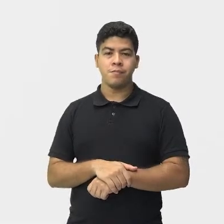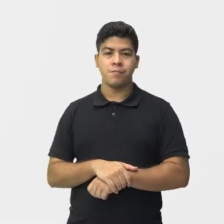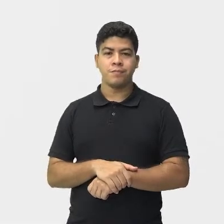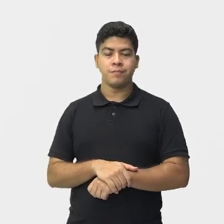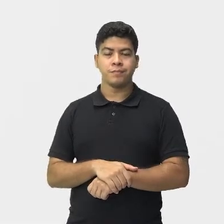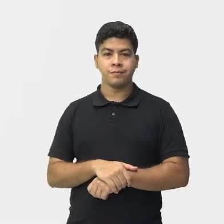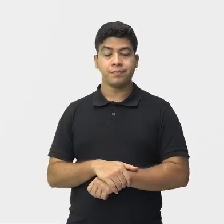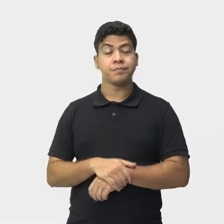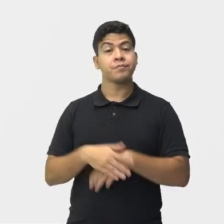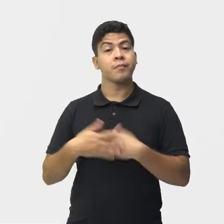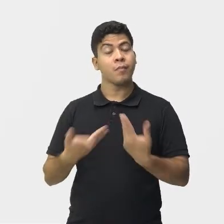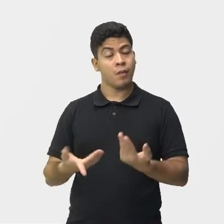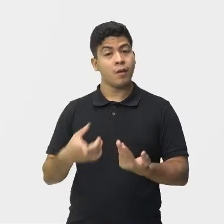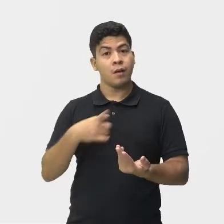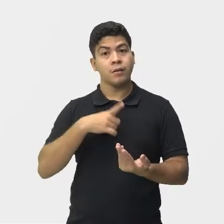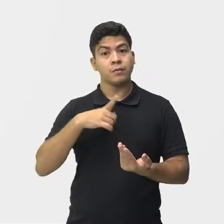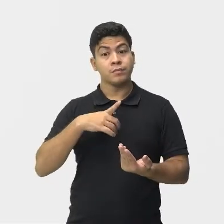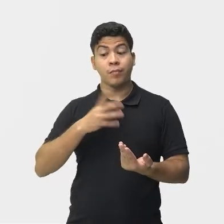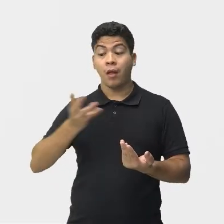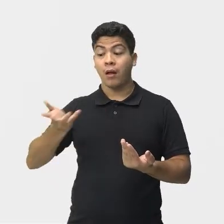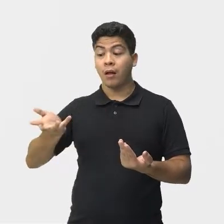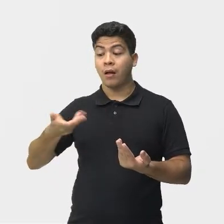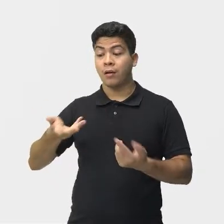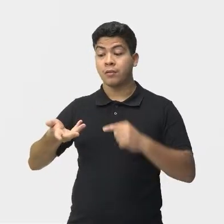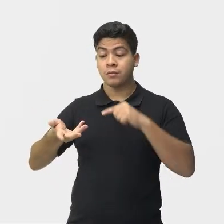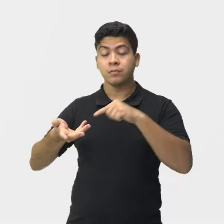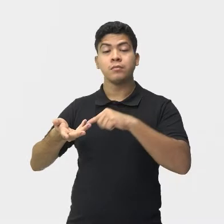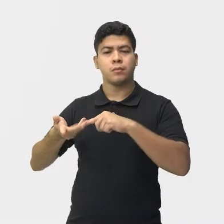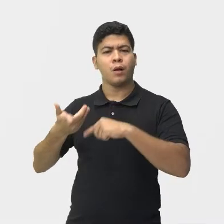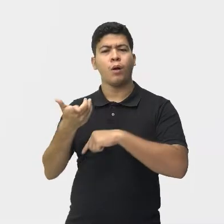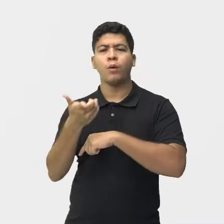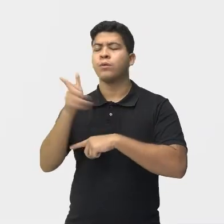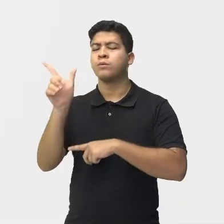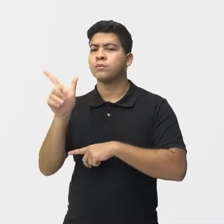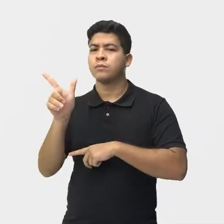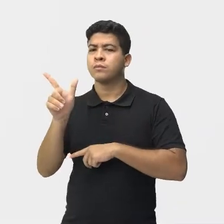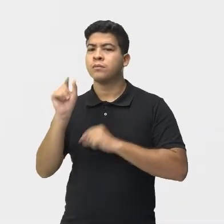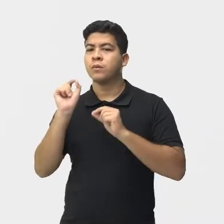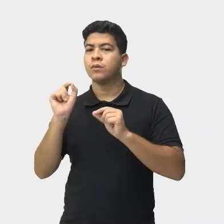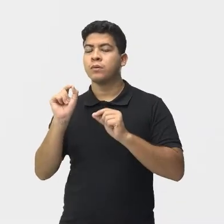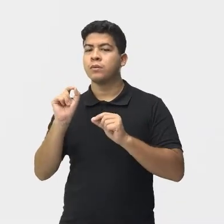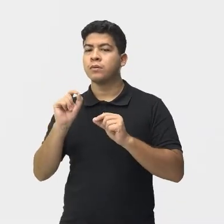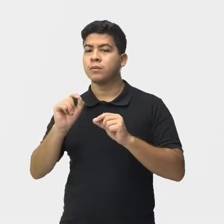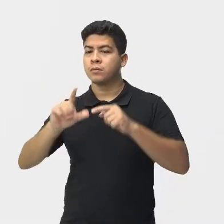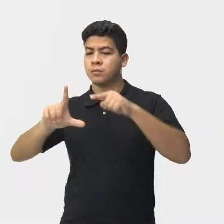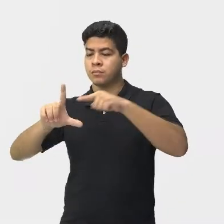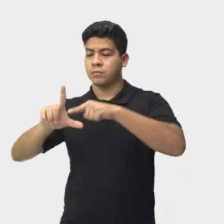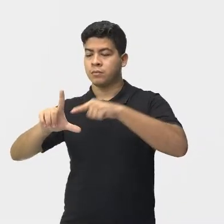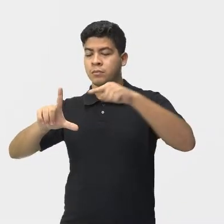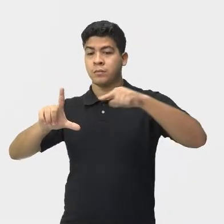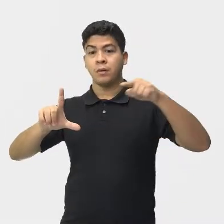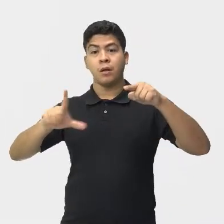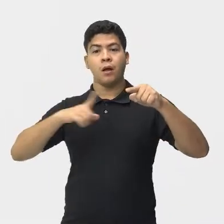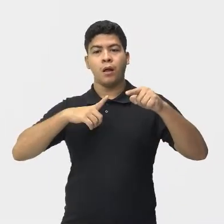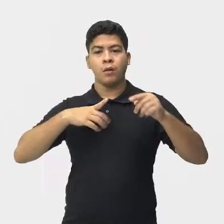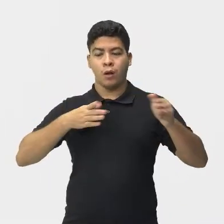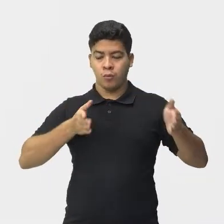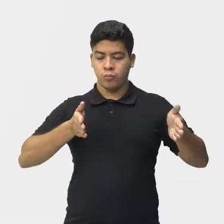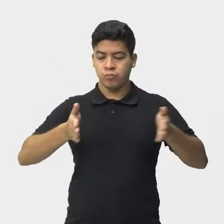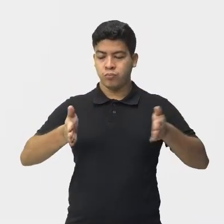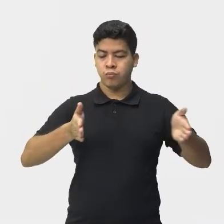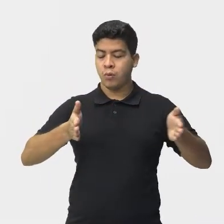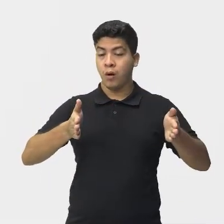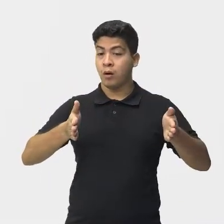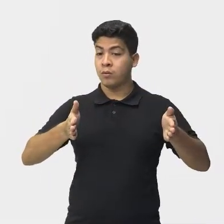Agora, além da aceleração, eu também tenho uma propriedade do gráfico da velocidade que me dá o espaço